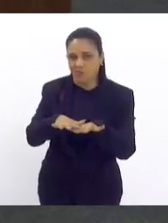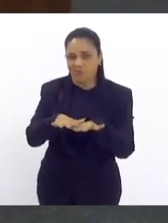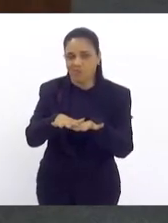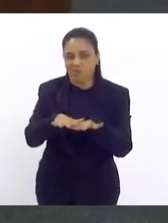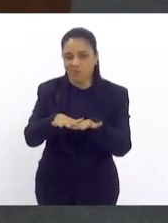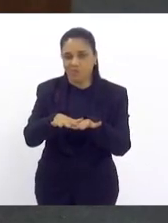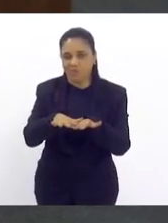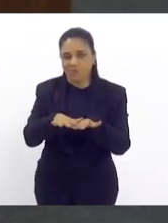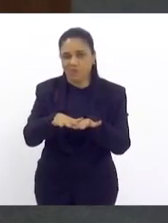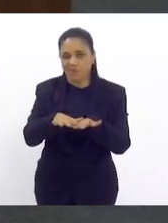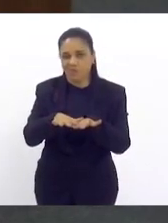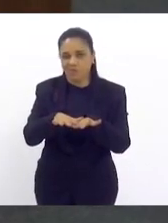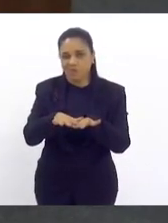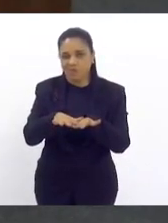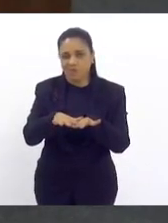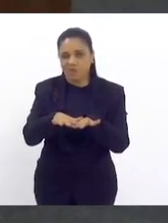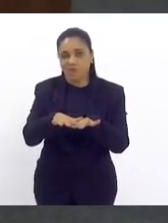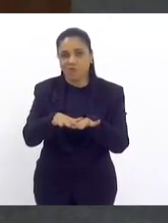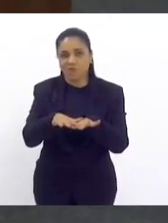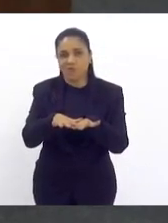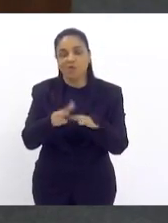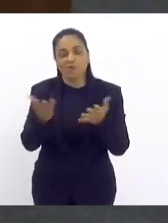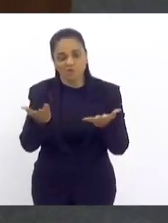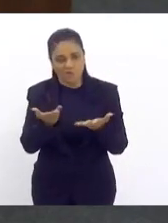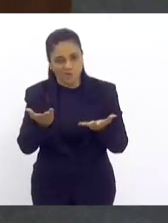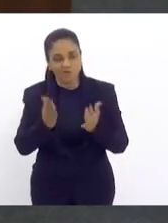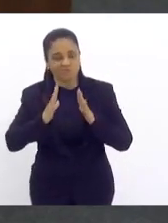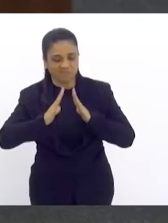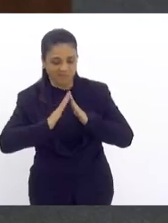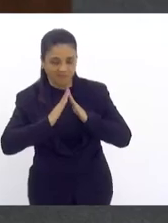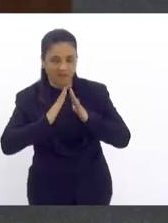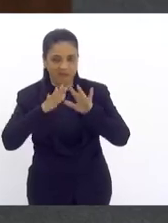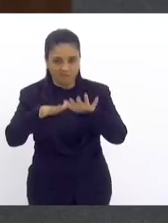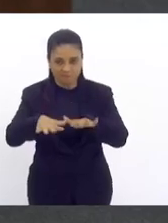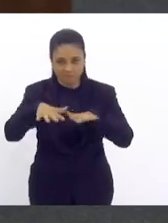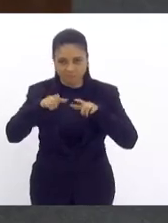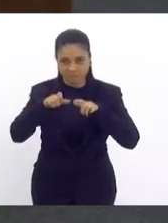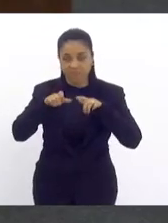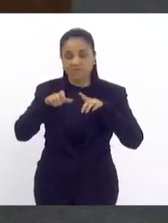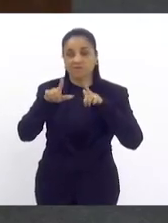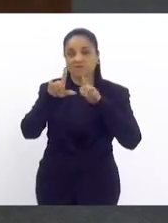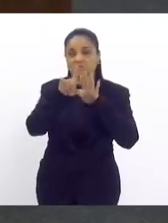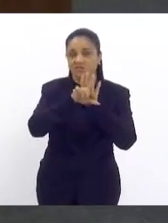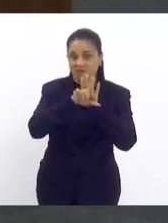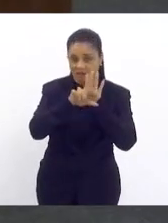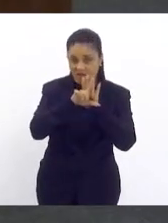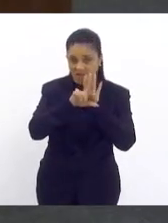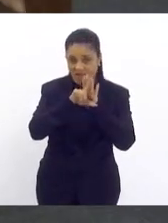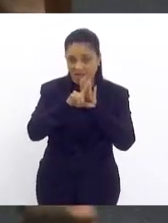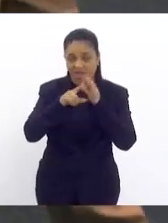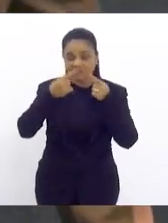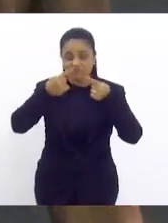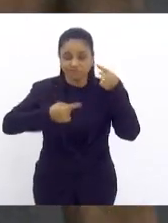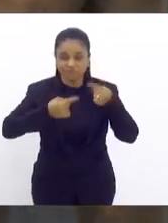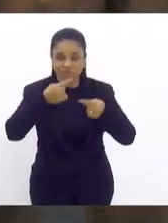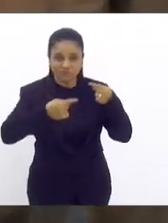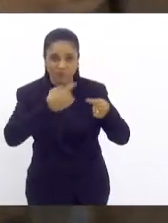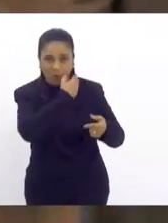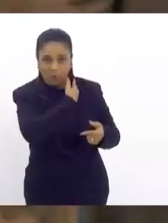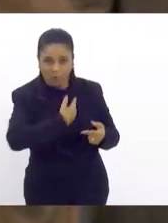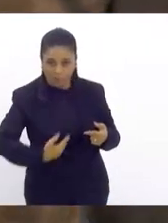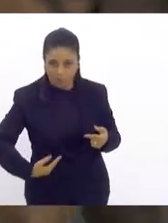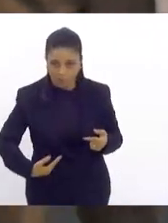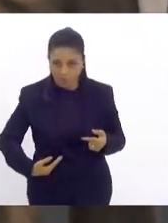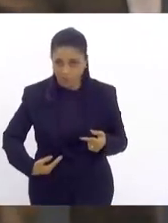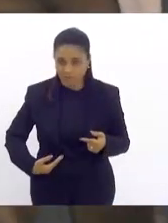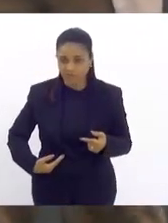enfim nas casas legislativas e nos ambientes de discussão pública de debate público